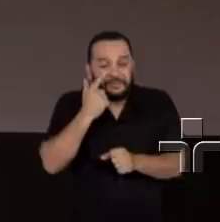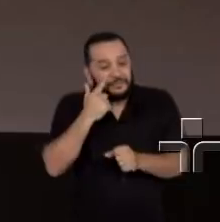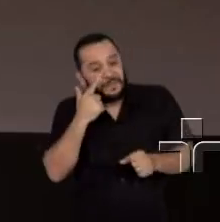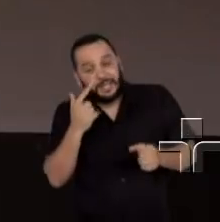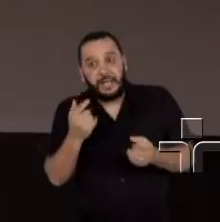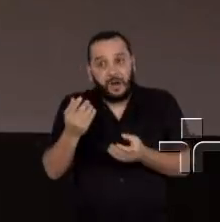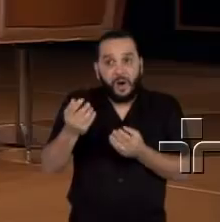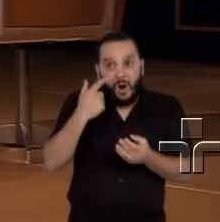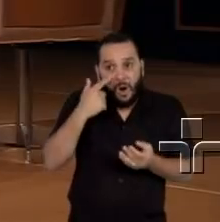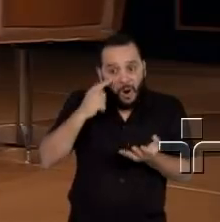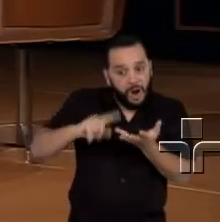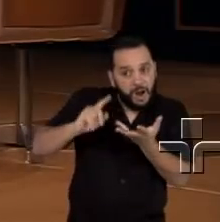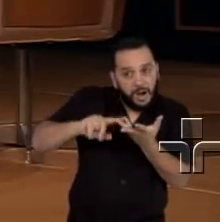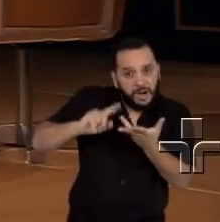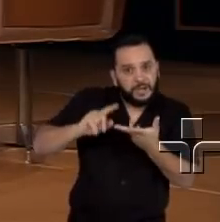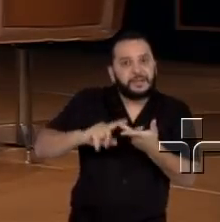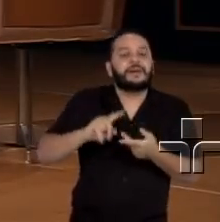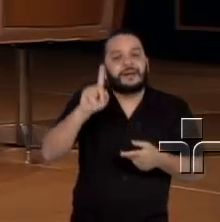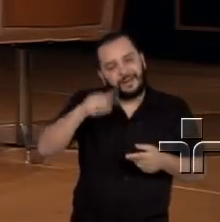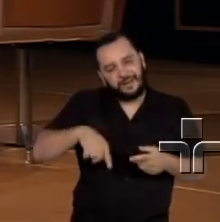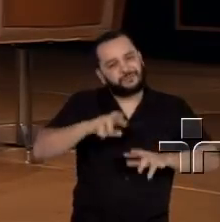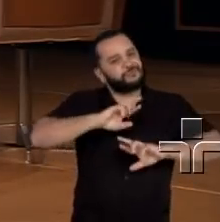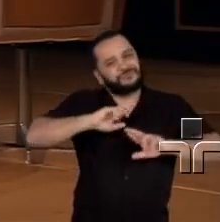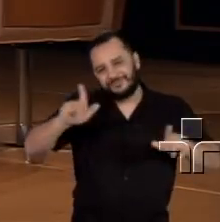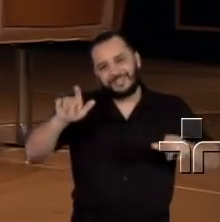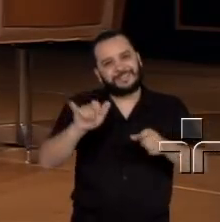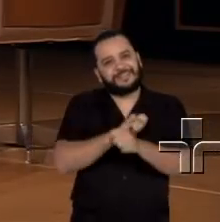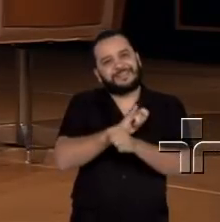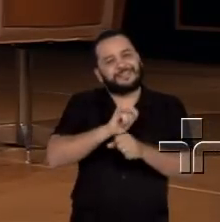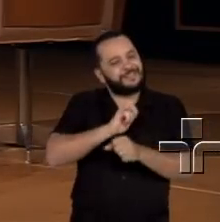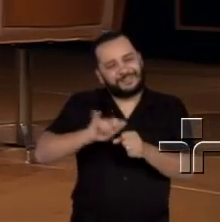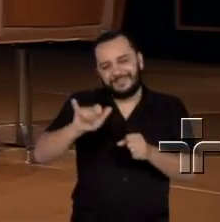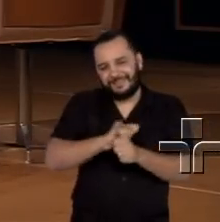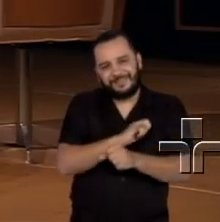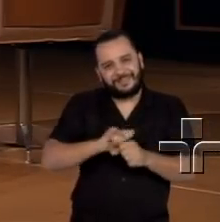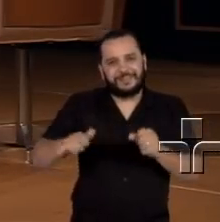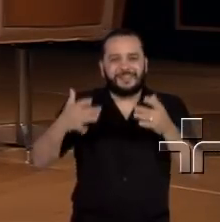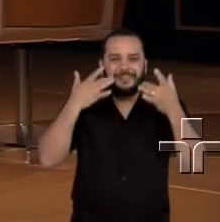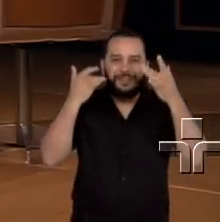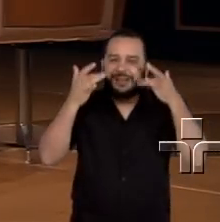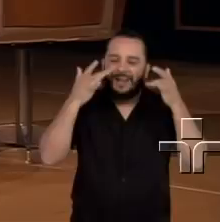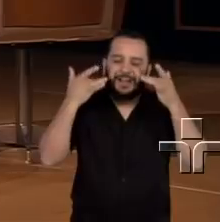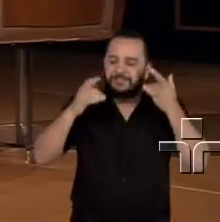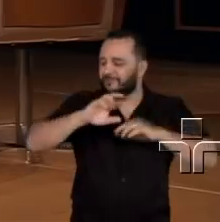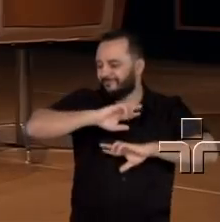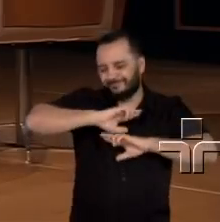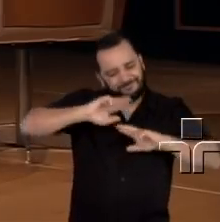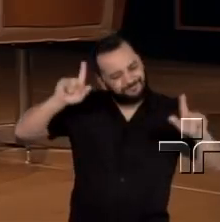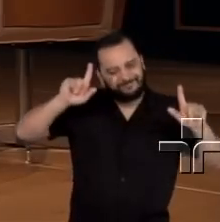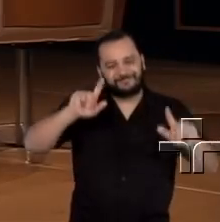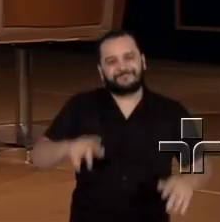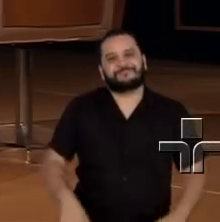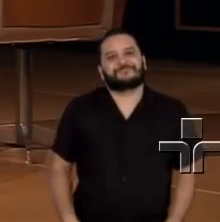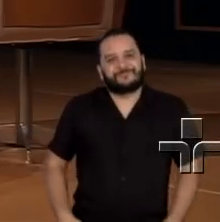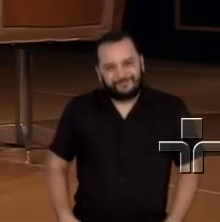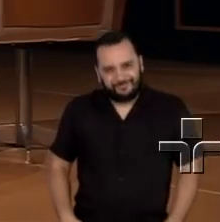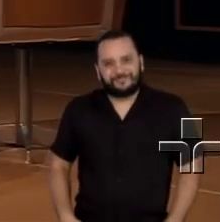aqui. E essa é a grande diferença. É ali onde você vai